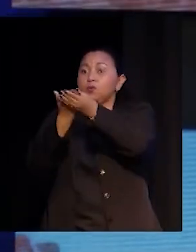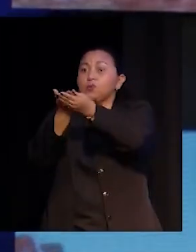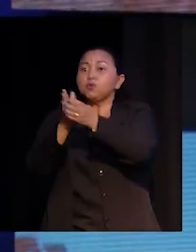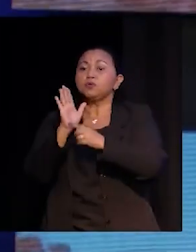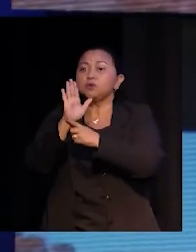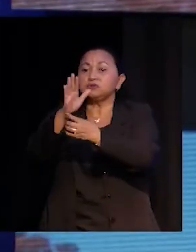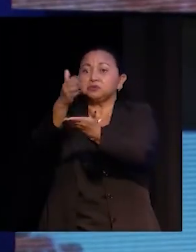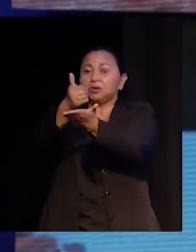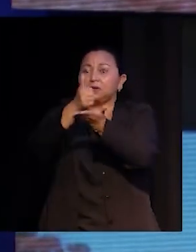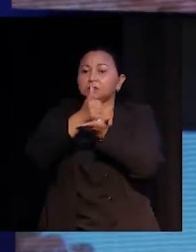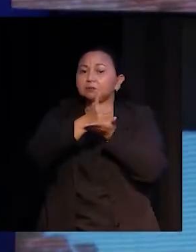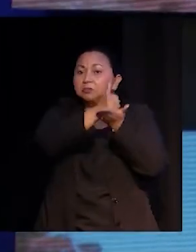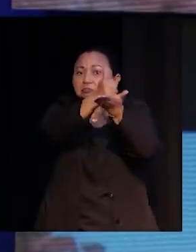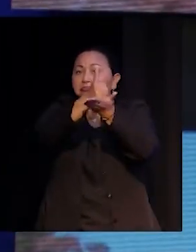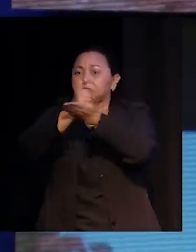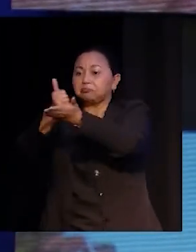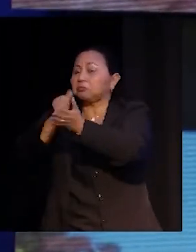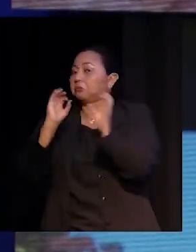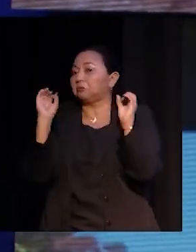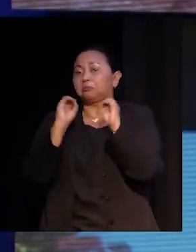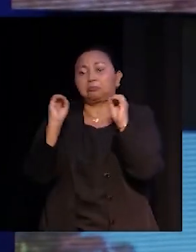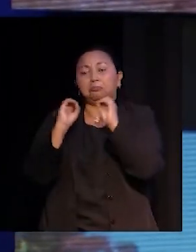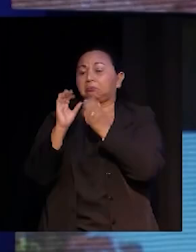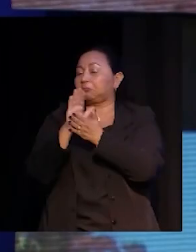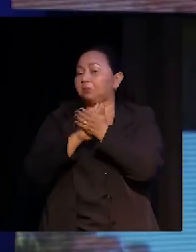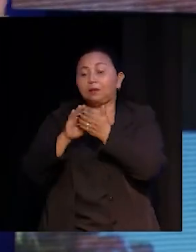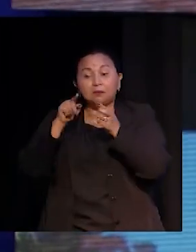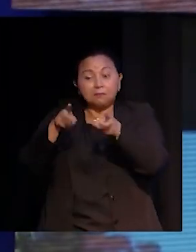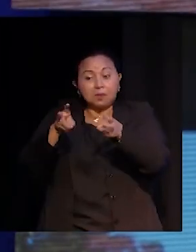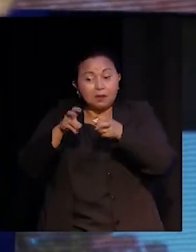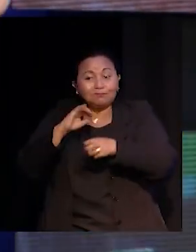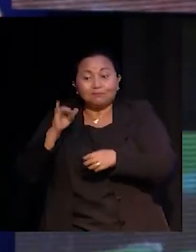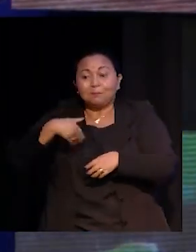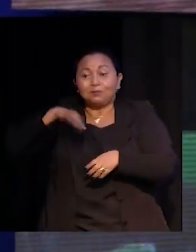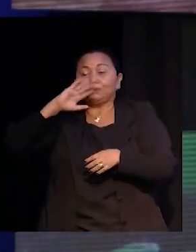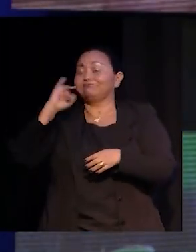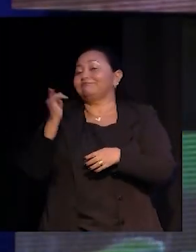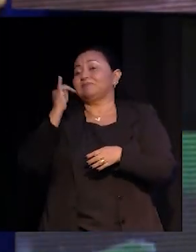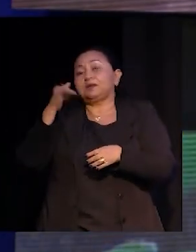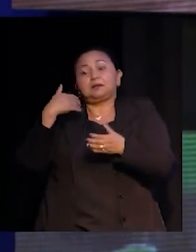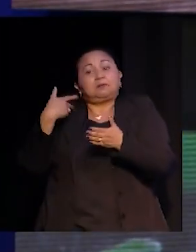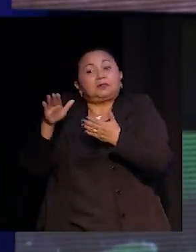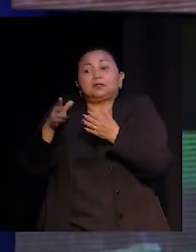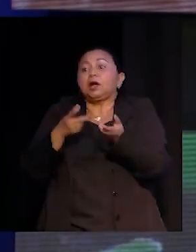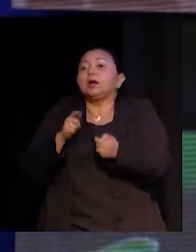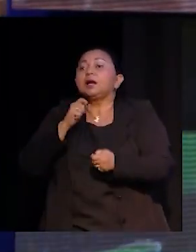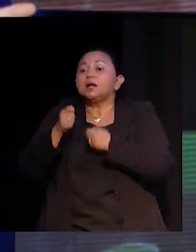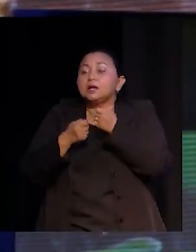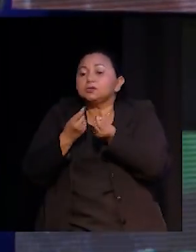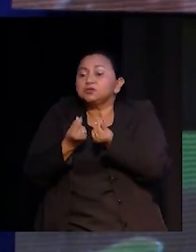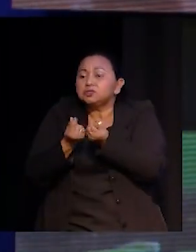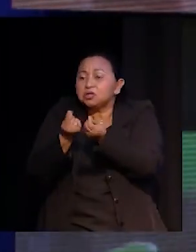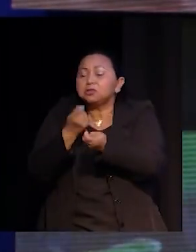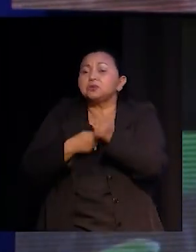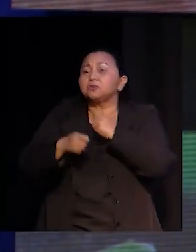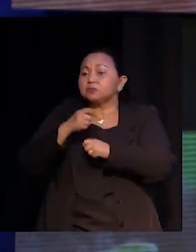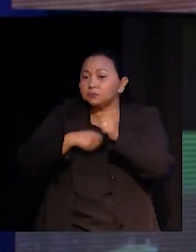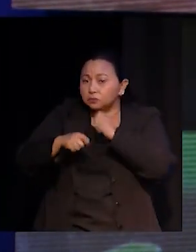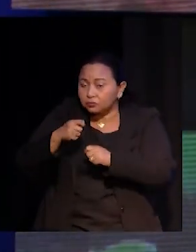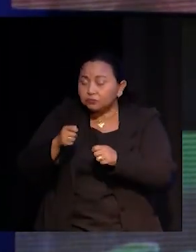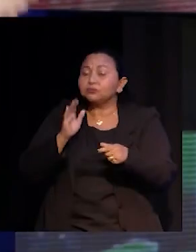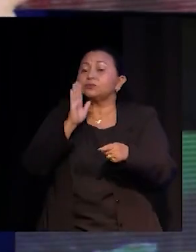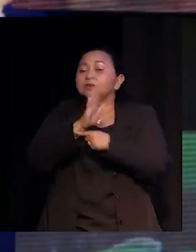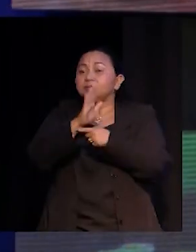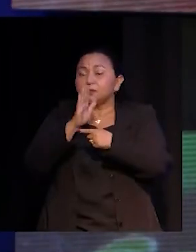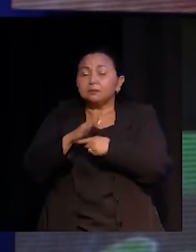o apoio a essa atividade tão importante socialmente, economicamente, comercialmente para